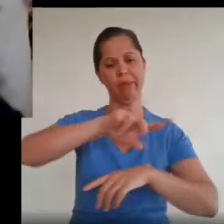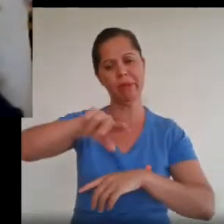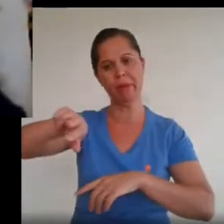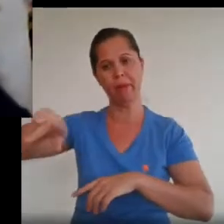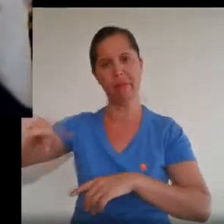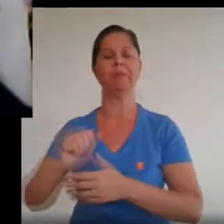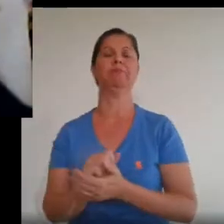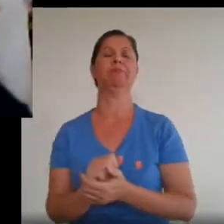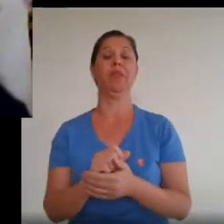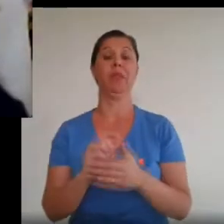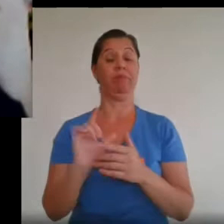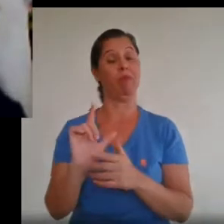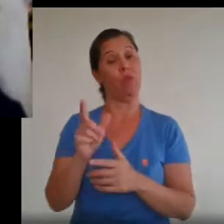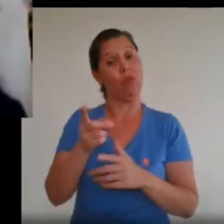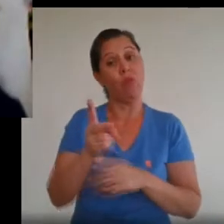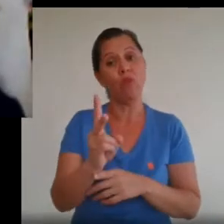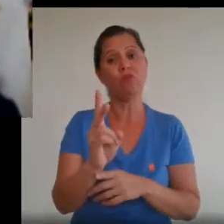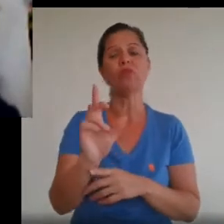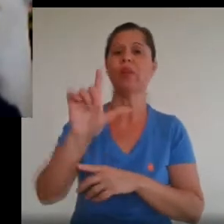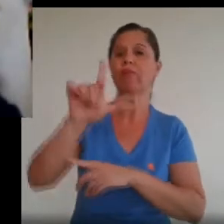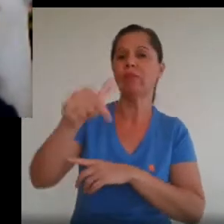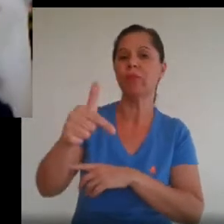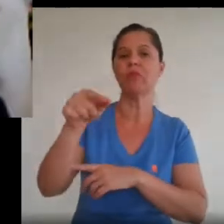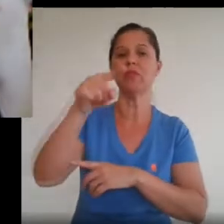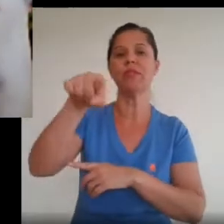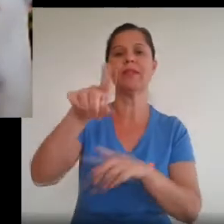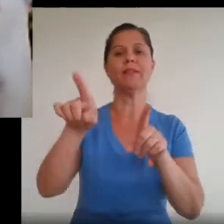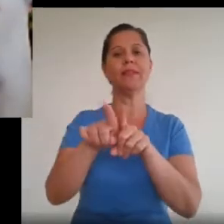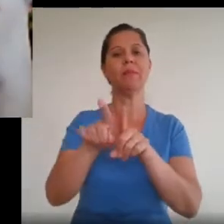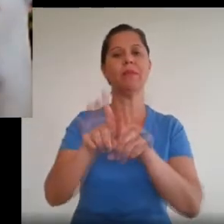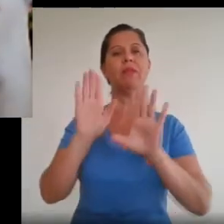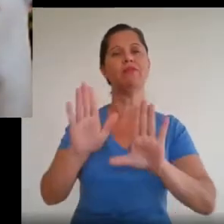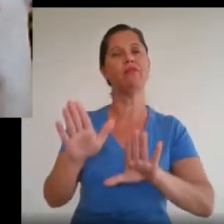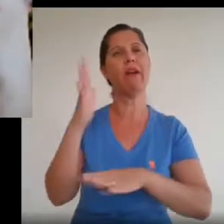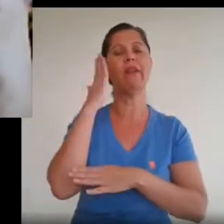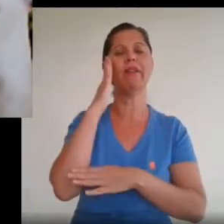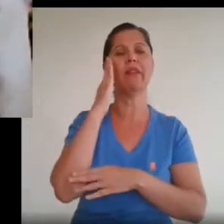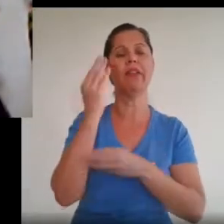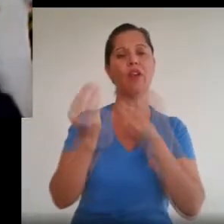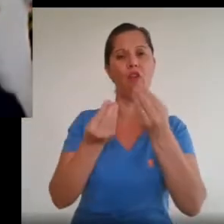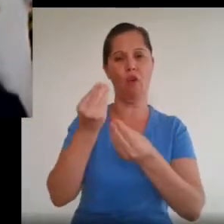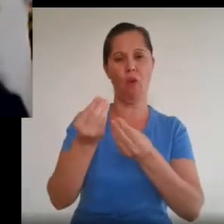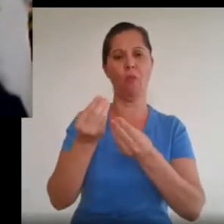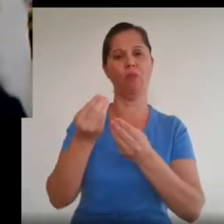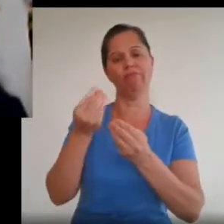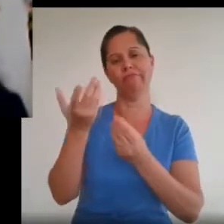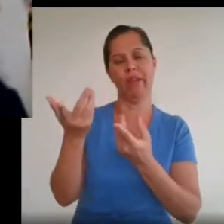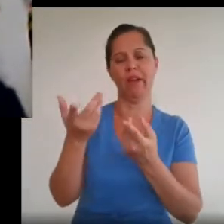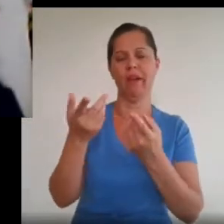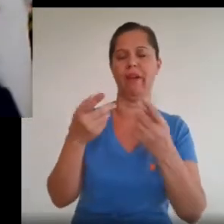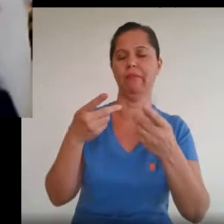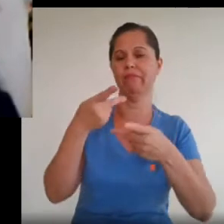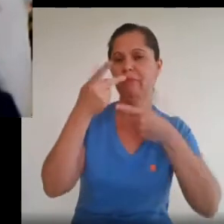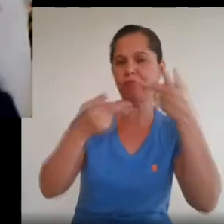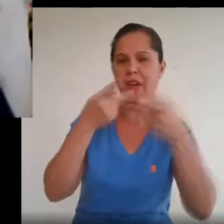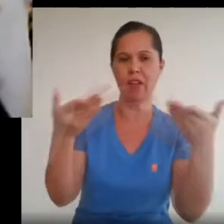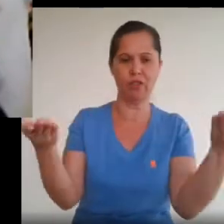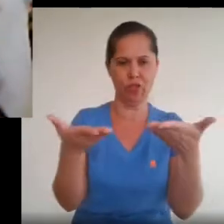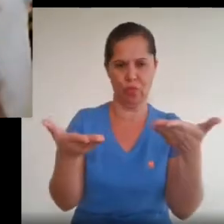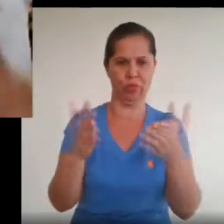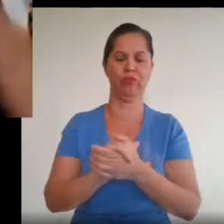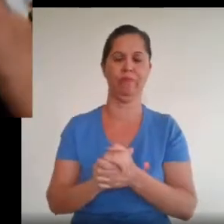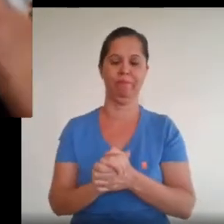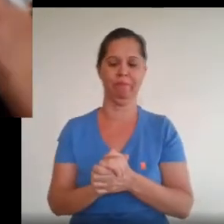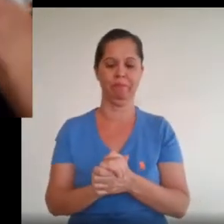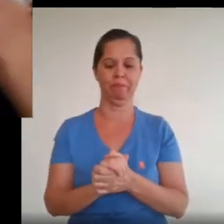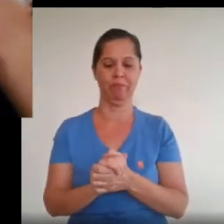fala e poderem se situando aí no decorrer da minha fala. Bom, como